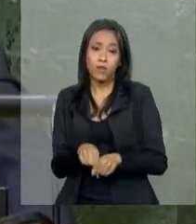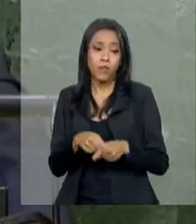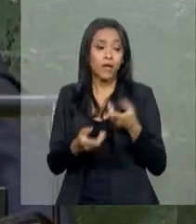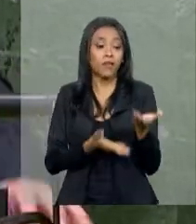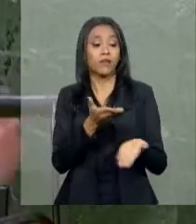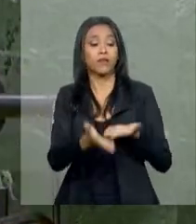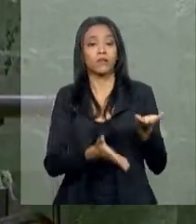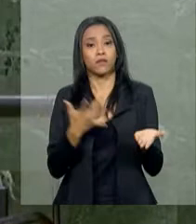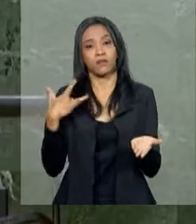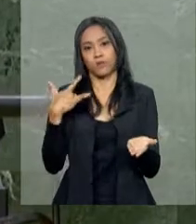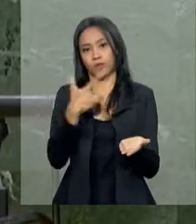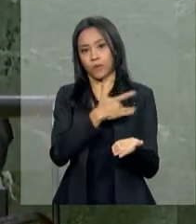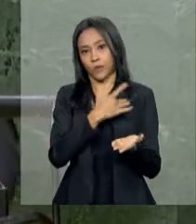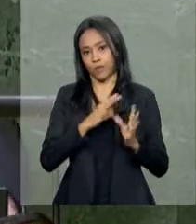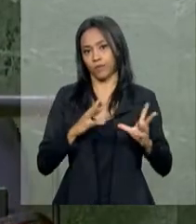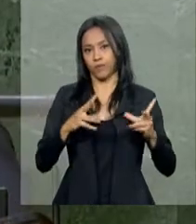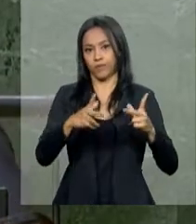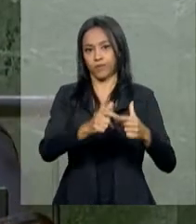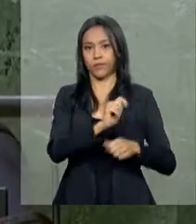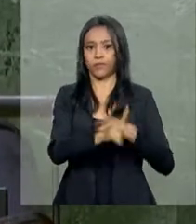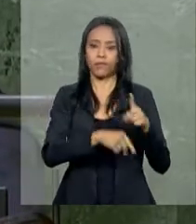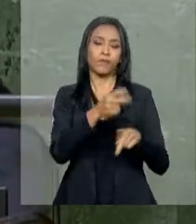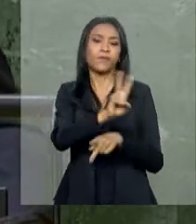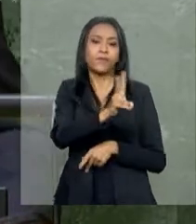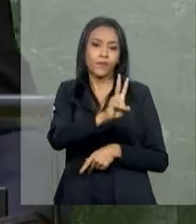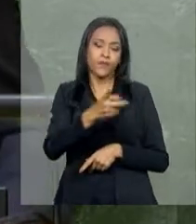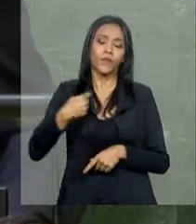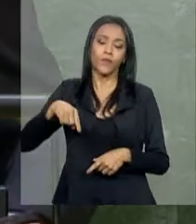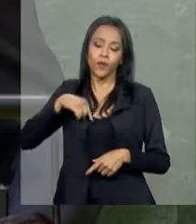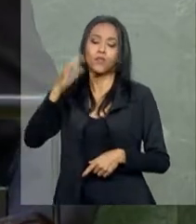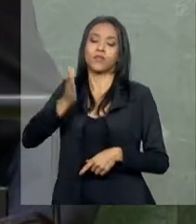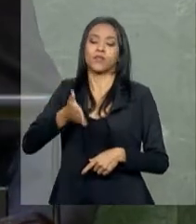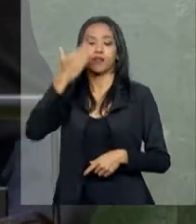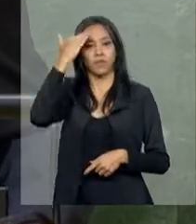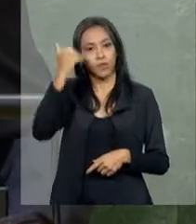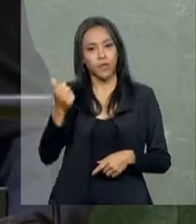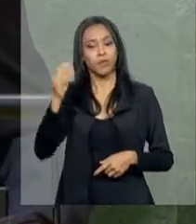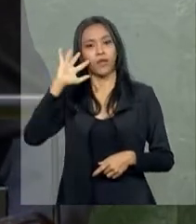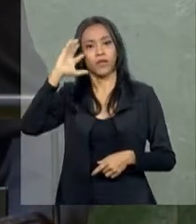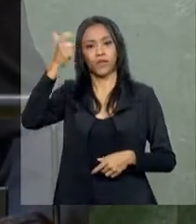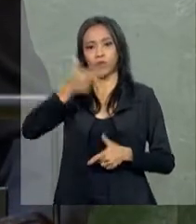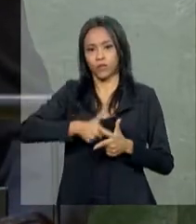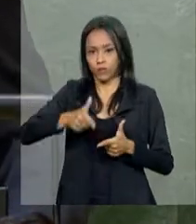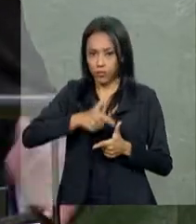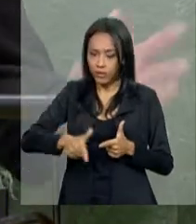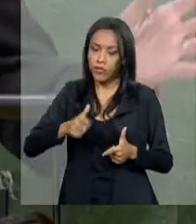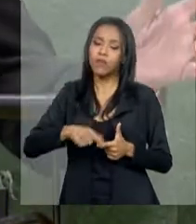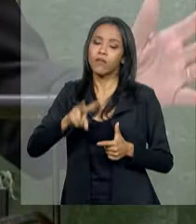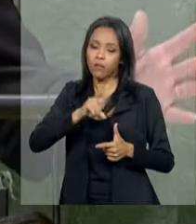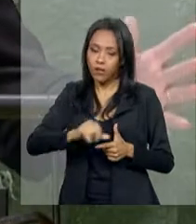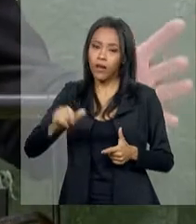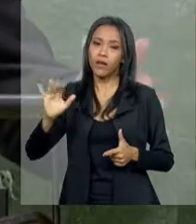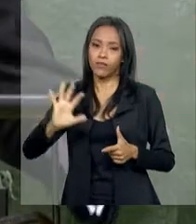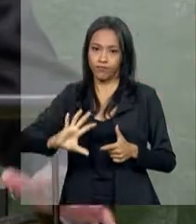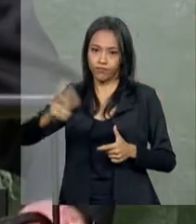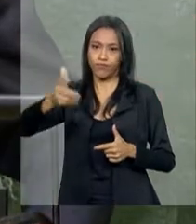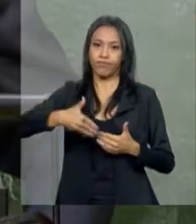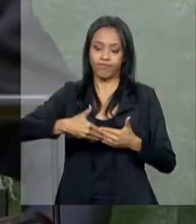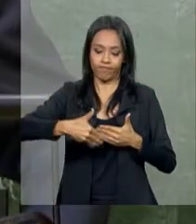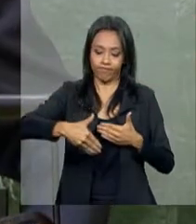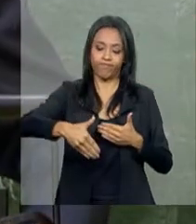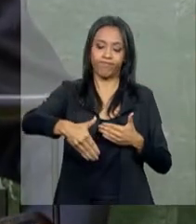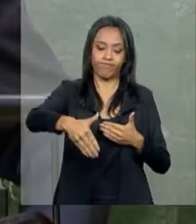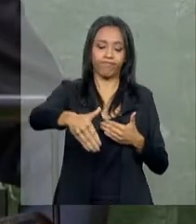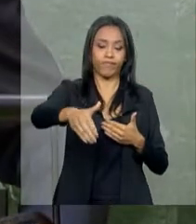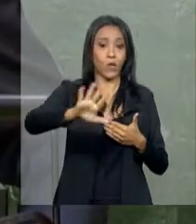todos. Mas sabemos que a solução para a crise virá quando, na verdade, o